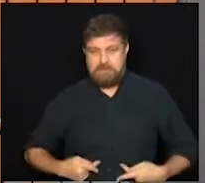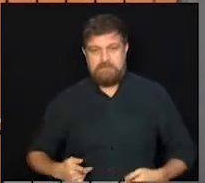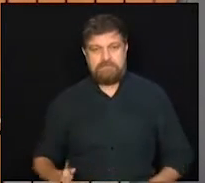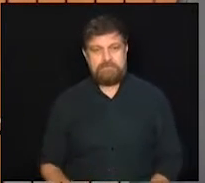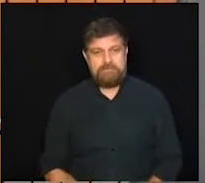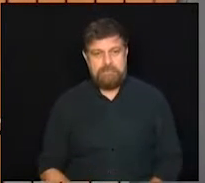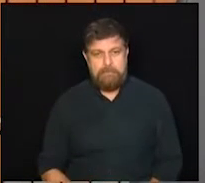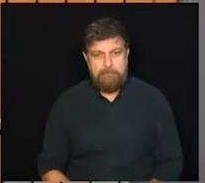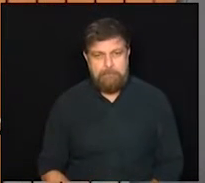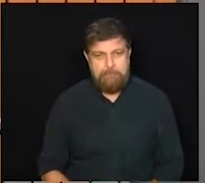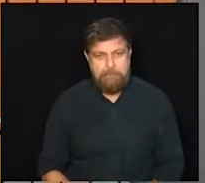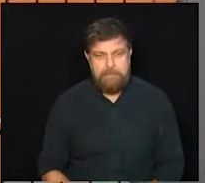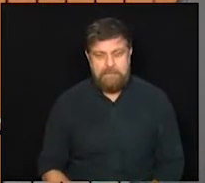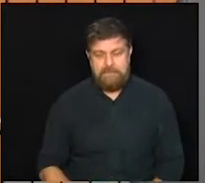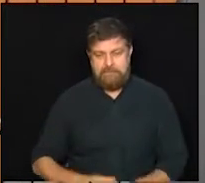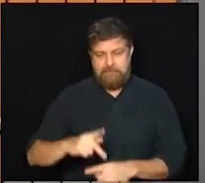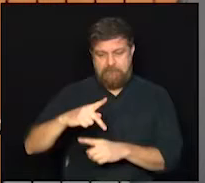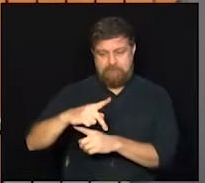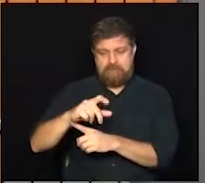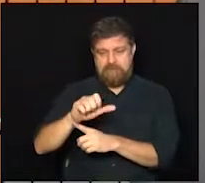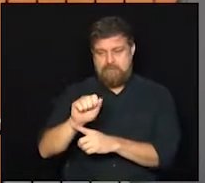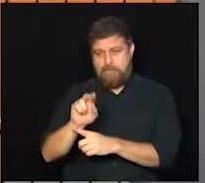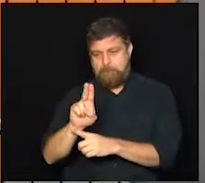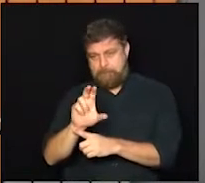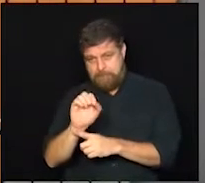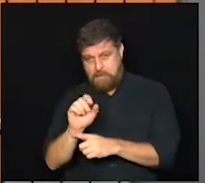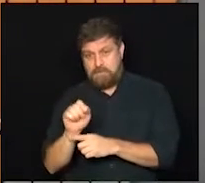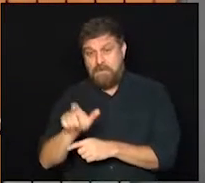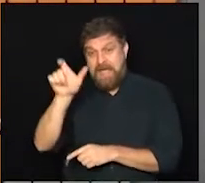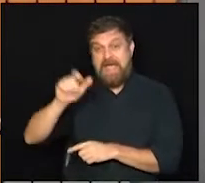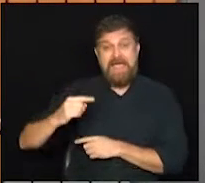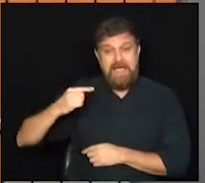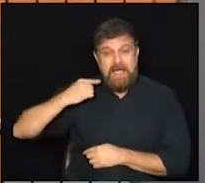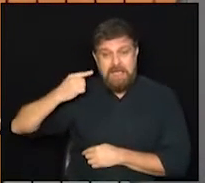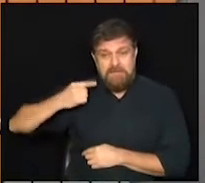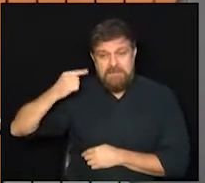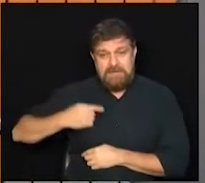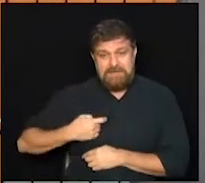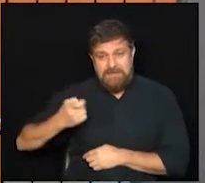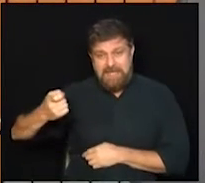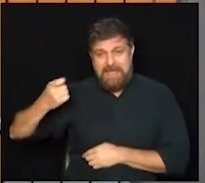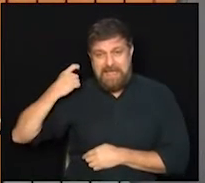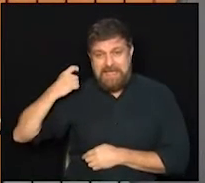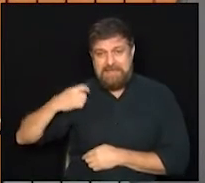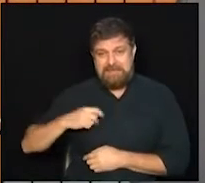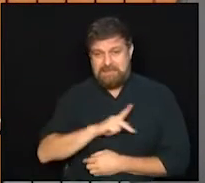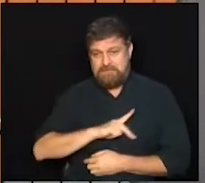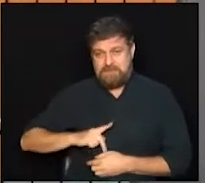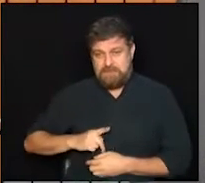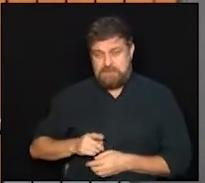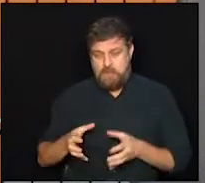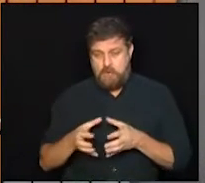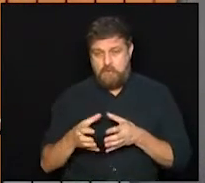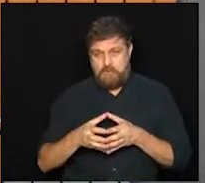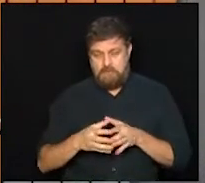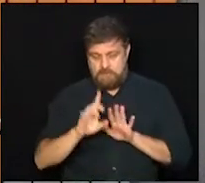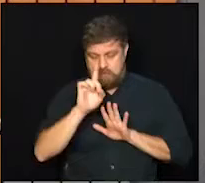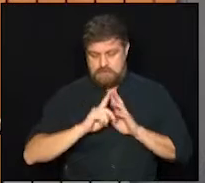3. Paulo Mariante é advogado, ex-presidente do Conselho Municipal de Direitos Humanos e Cidadania de